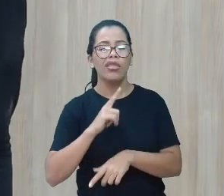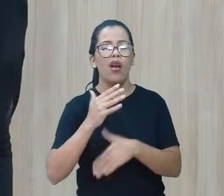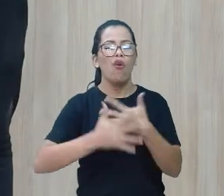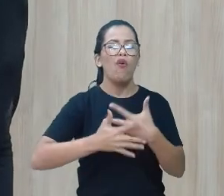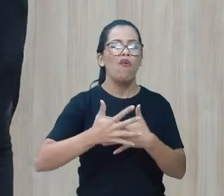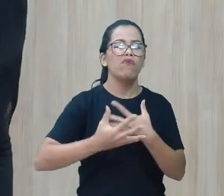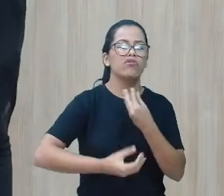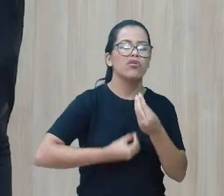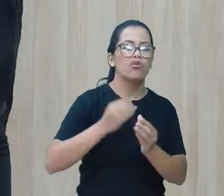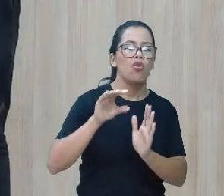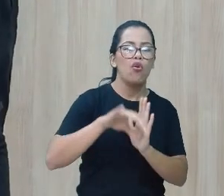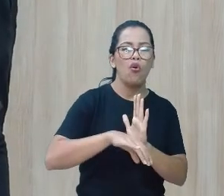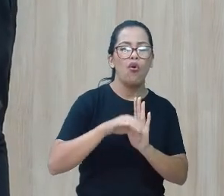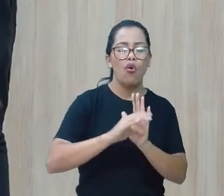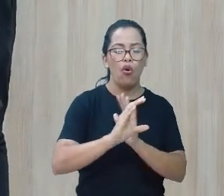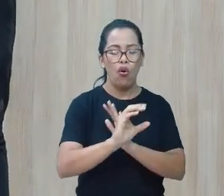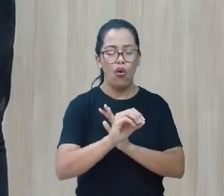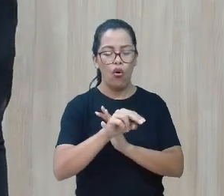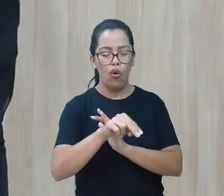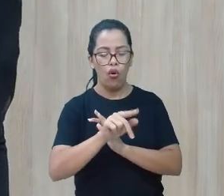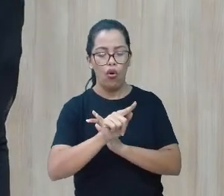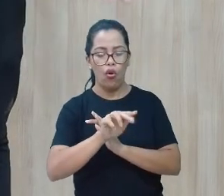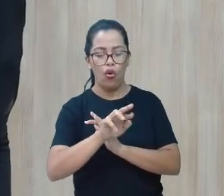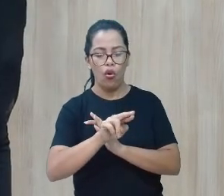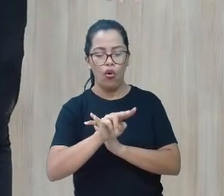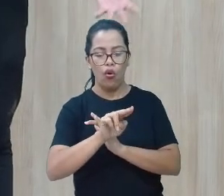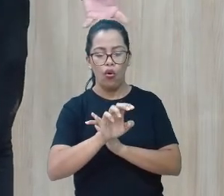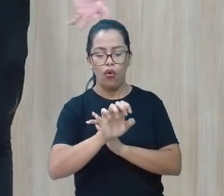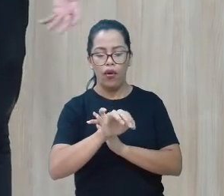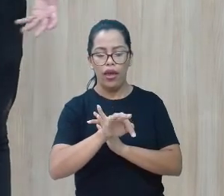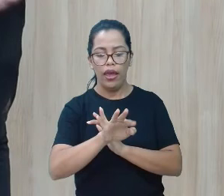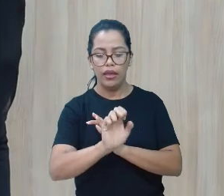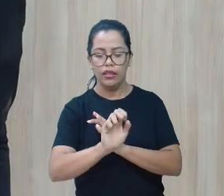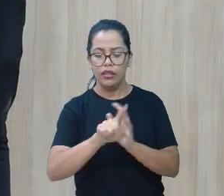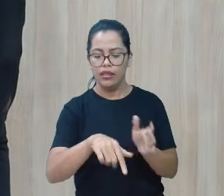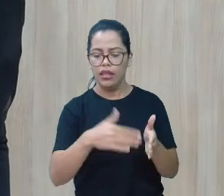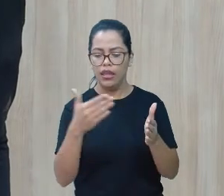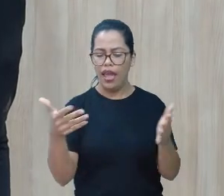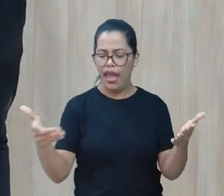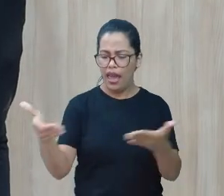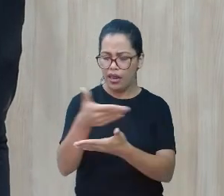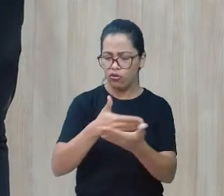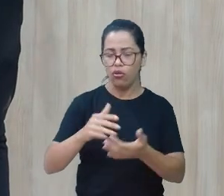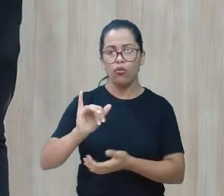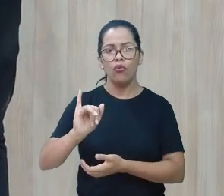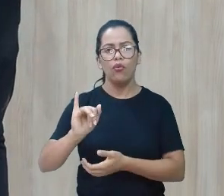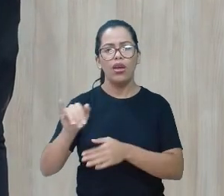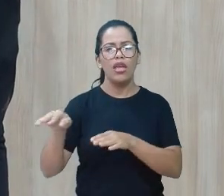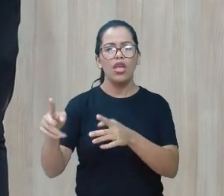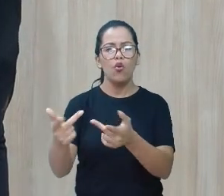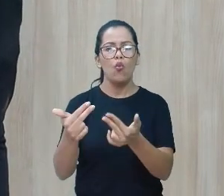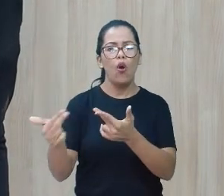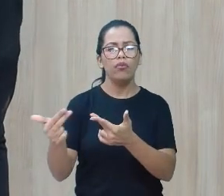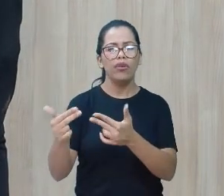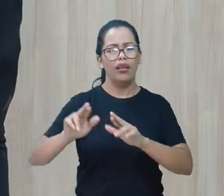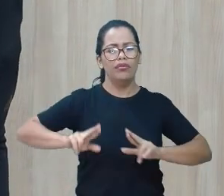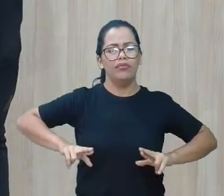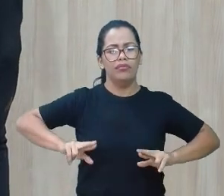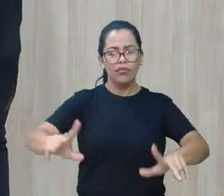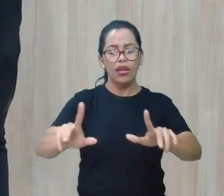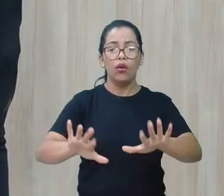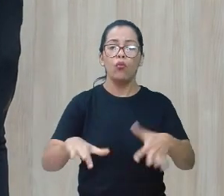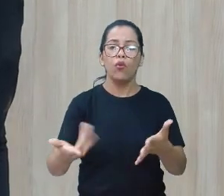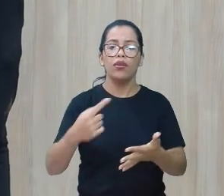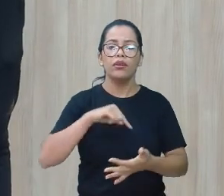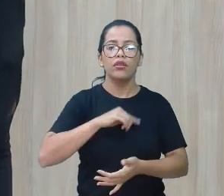definição de congruência e de igualdade, certo? Que são coisas diferentes, tá bom? Então, quando se fala